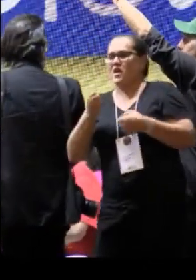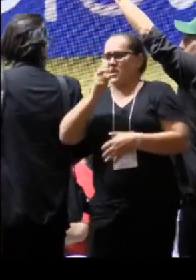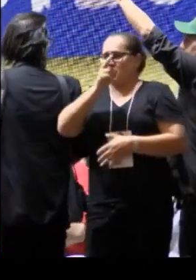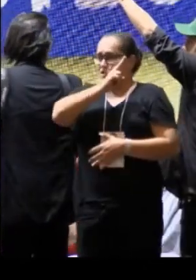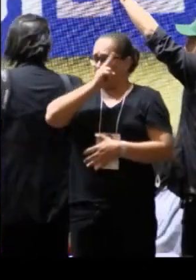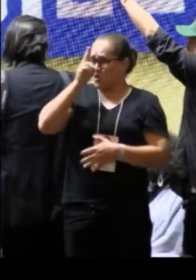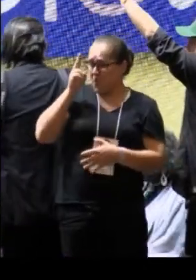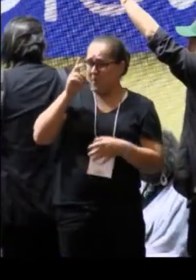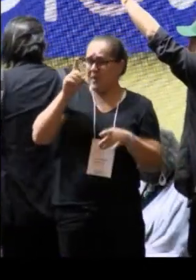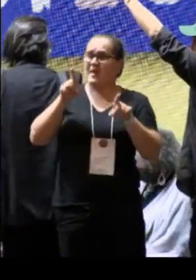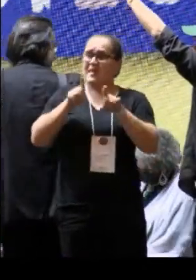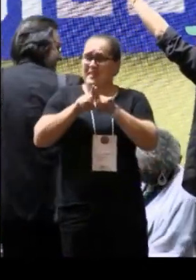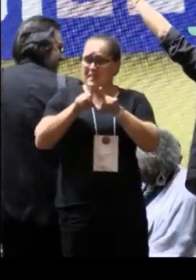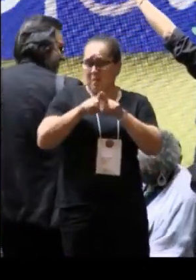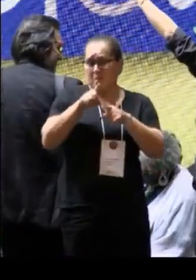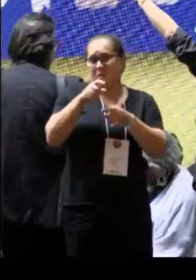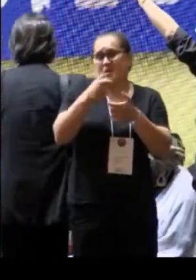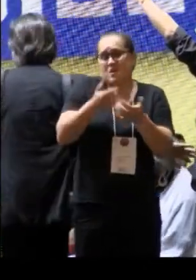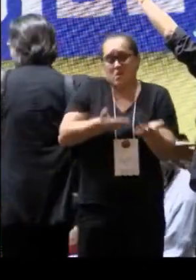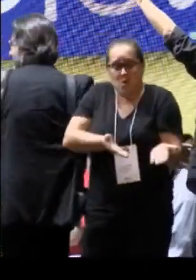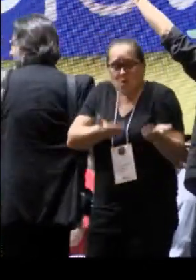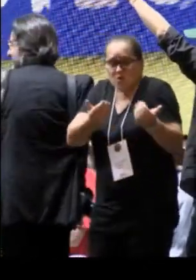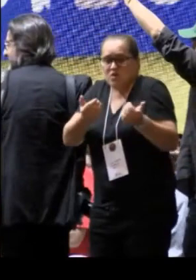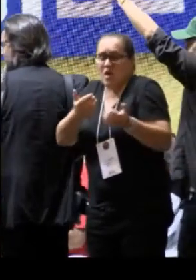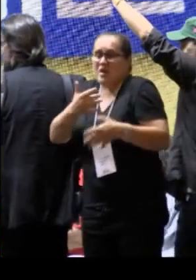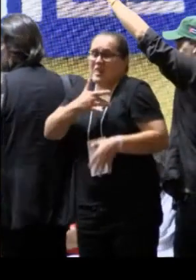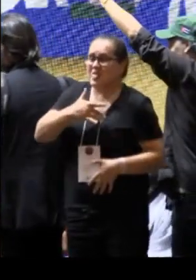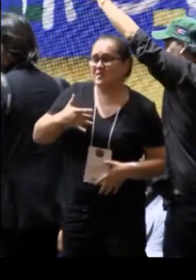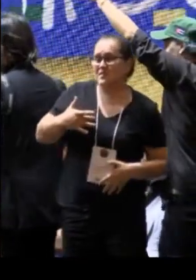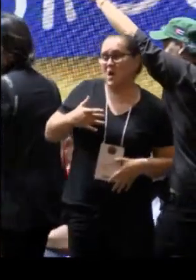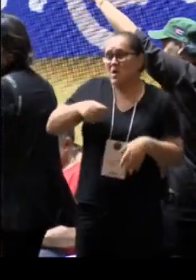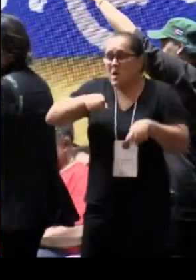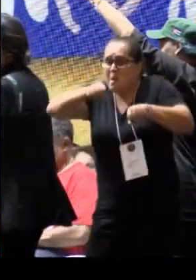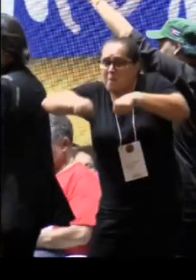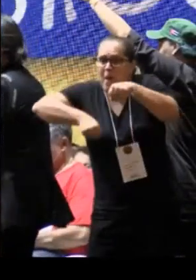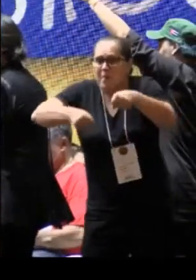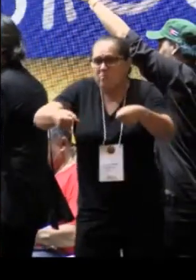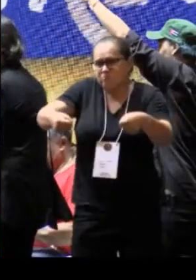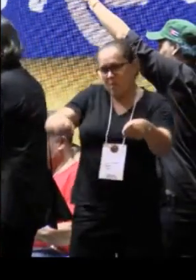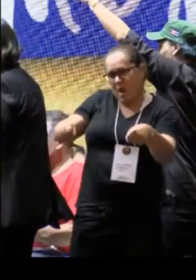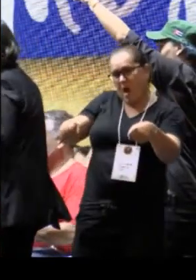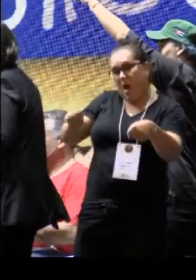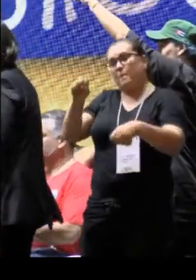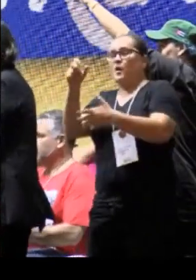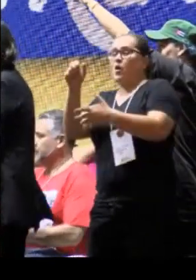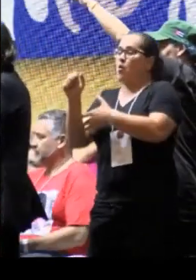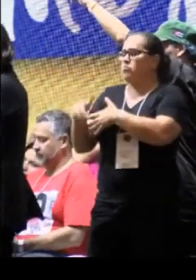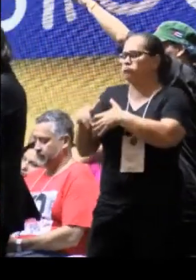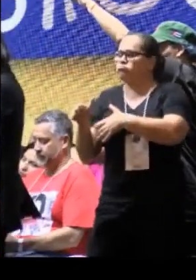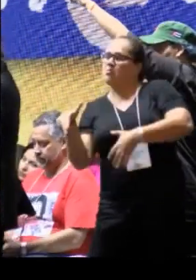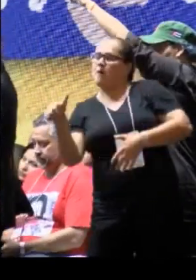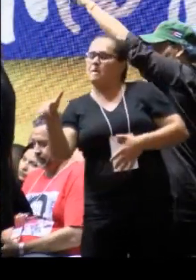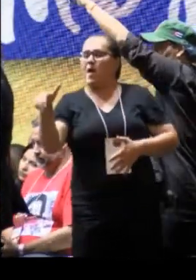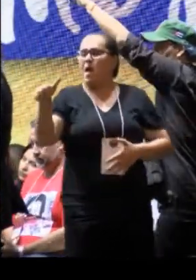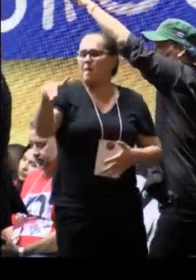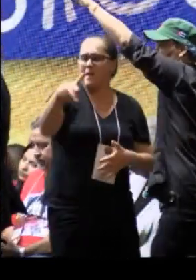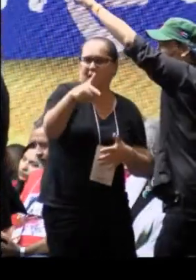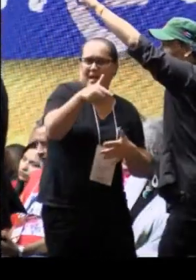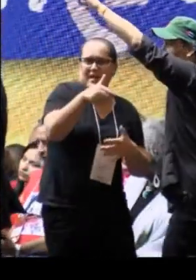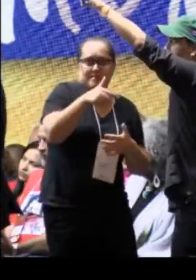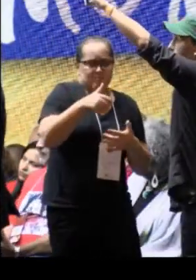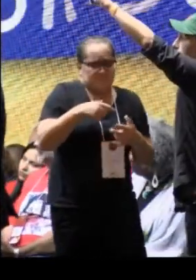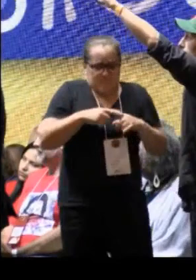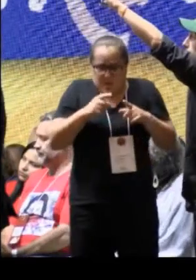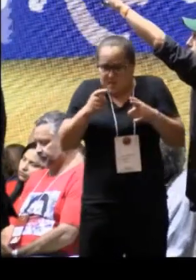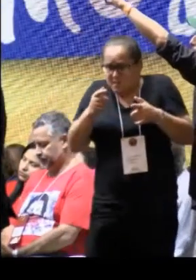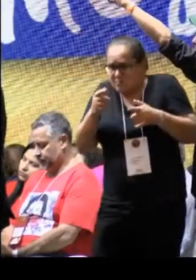perdem a saúde, arriscam a vida fazendo entregas em motos, bicicletas ou mesmo a pé, os que não têm a quem recorrer para os